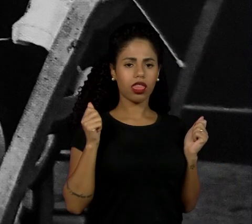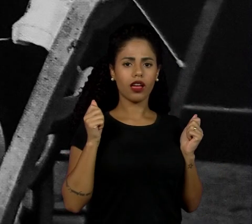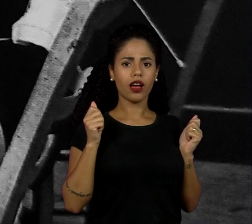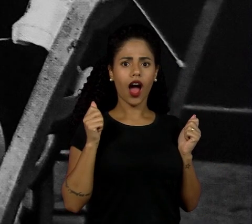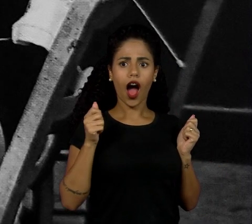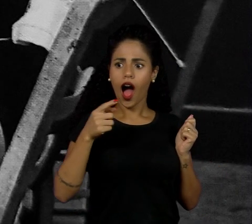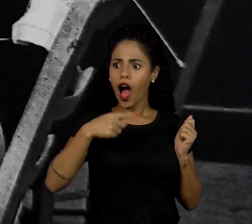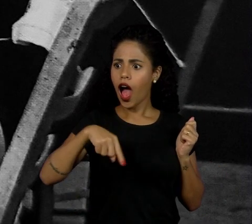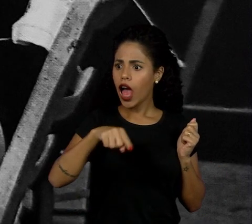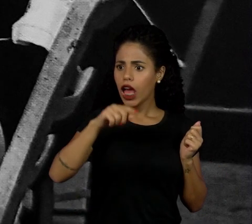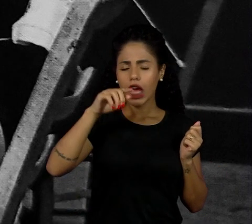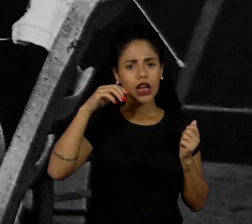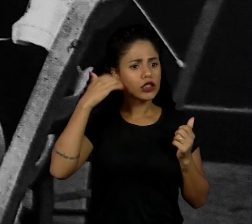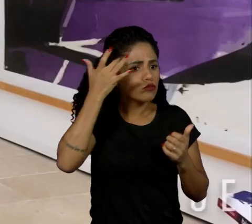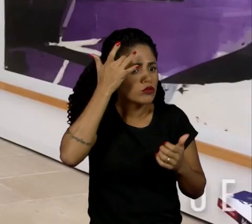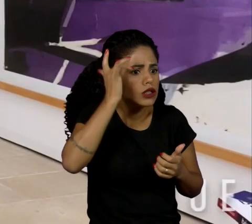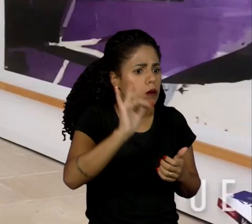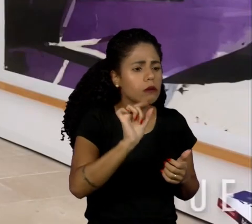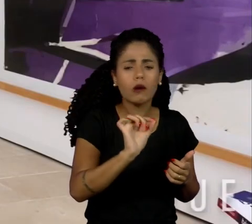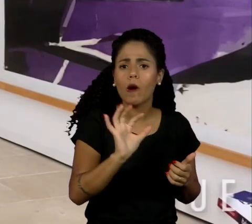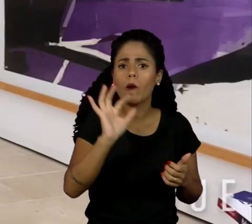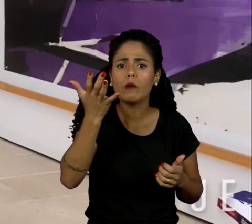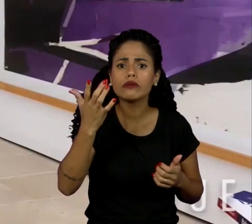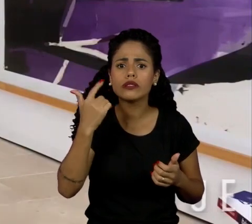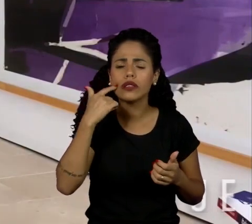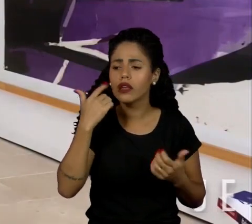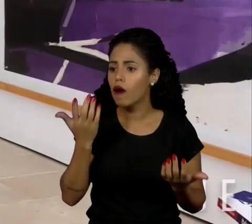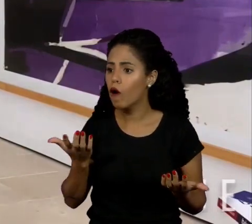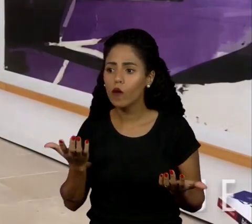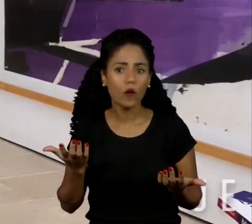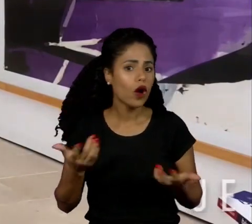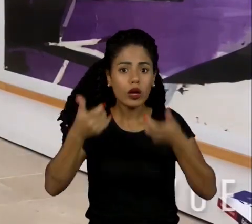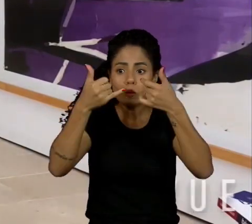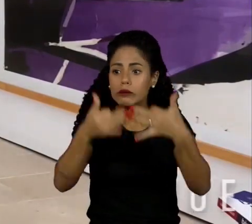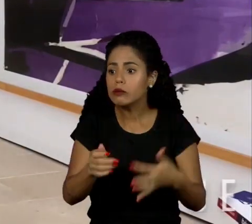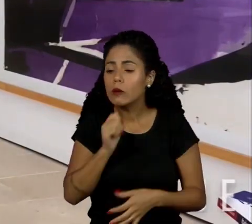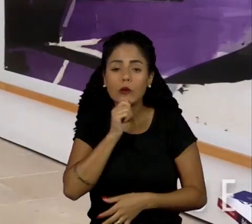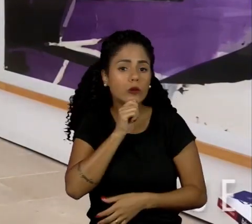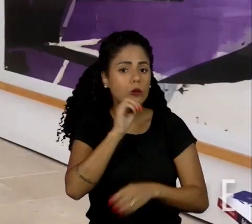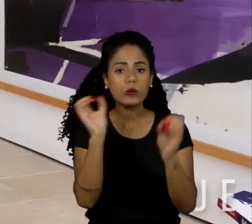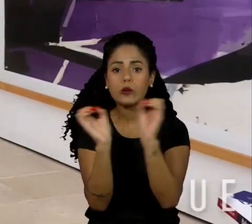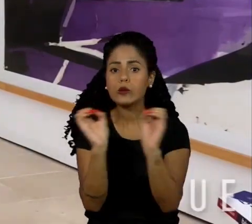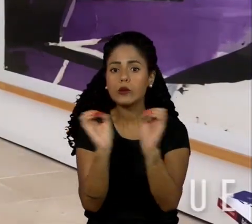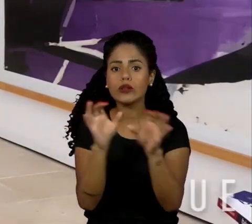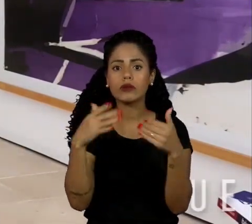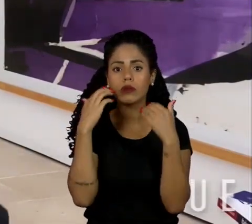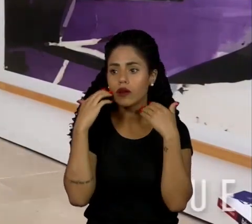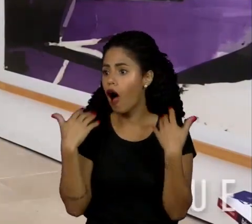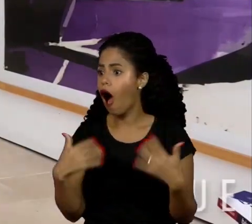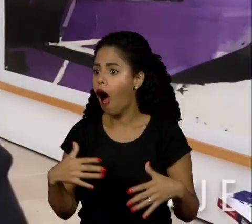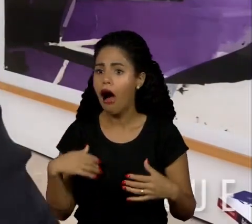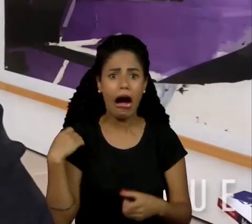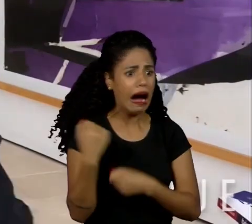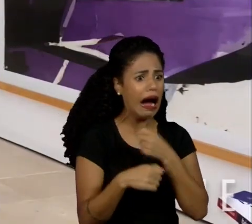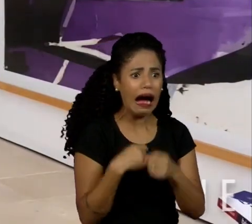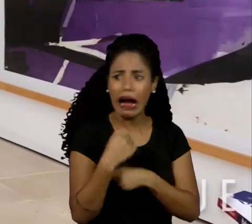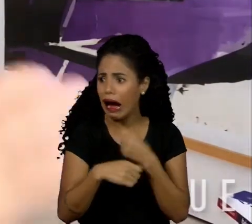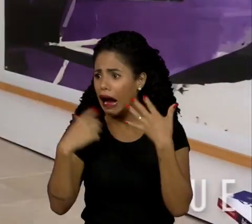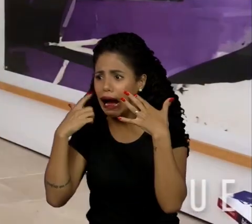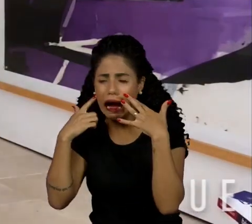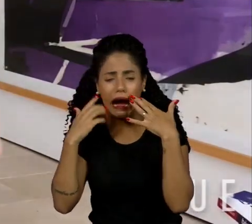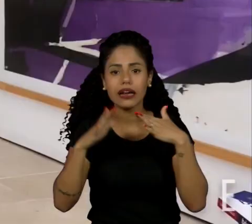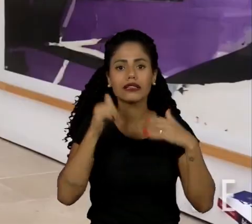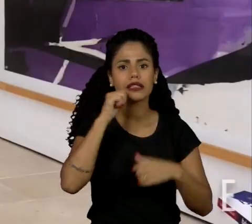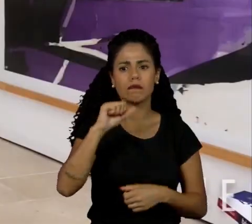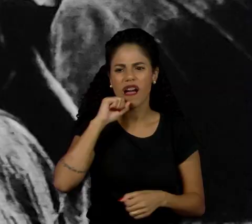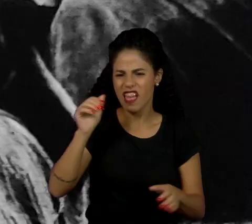sabiam muito bem que aquilo ia acontecer. Aquela parte não tinha sido explicada. Então, às vezes, saía gente correndo, as mães apareciam, batiam